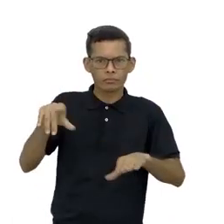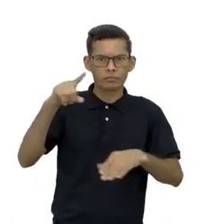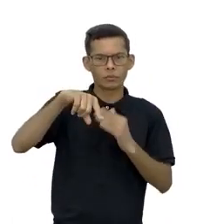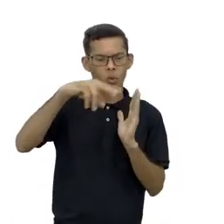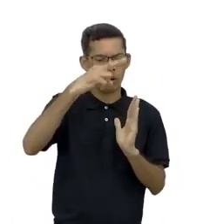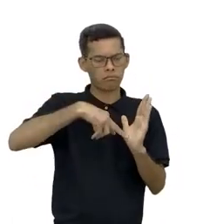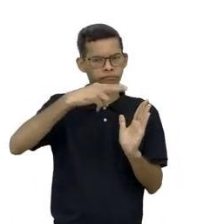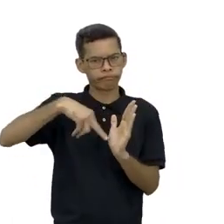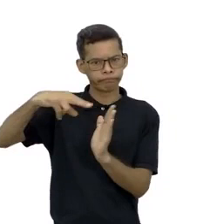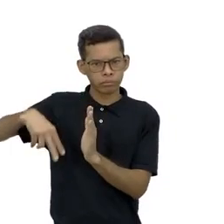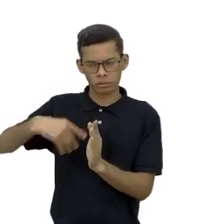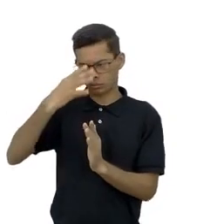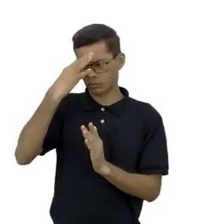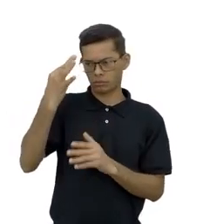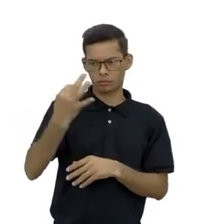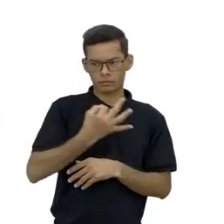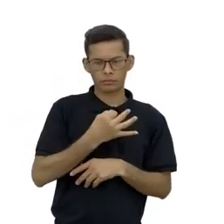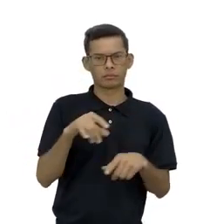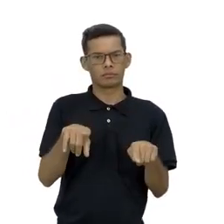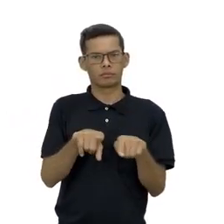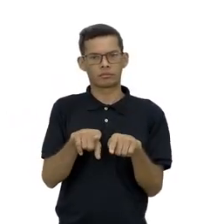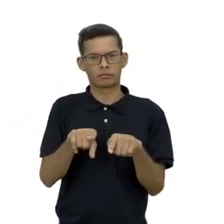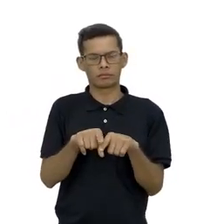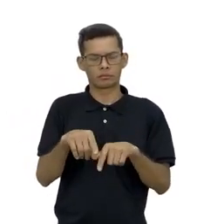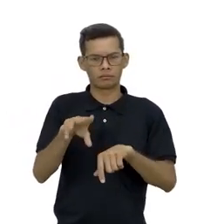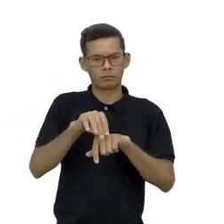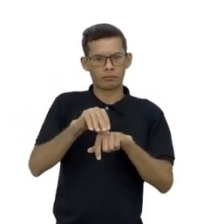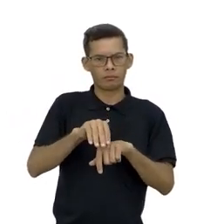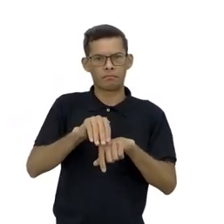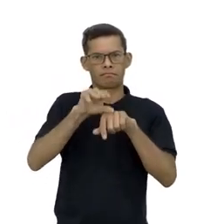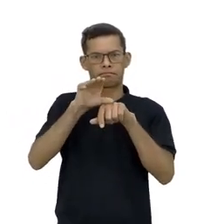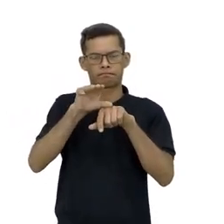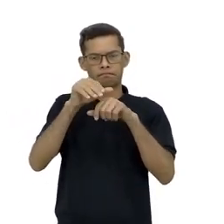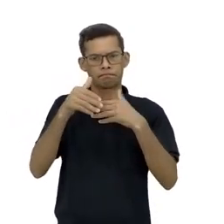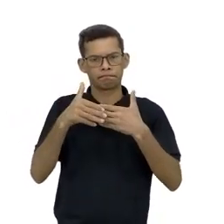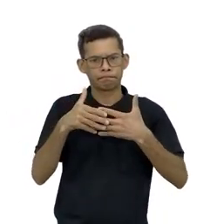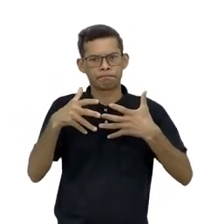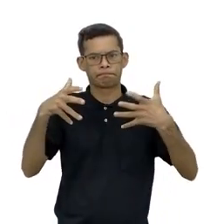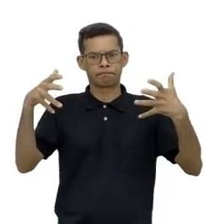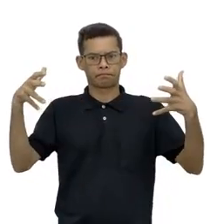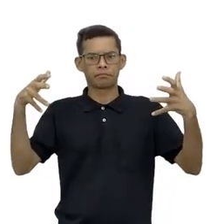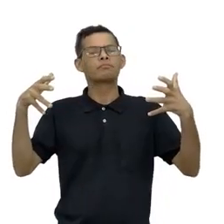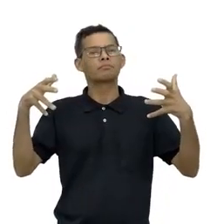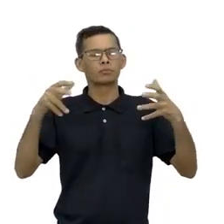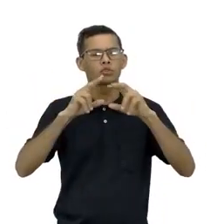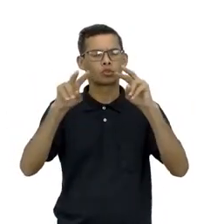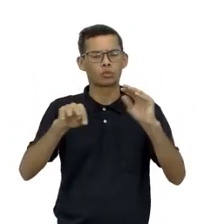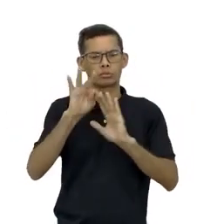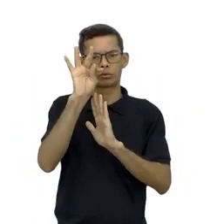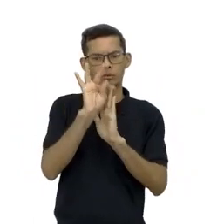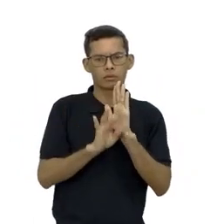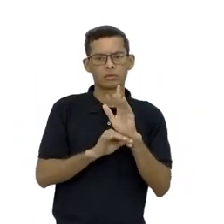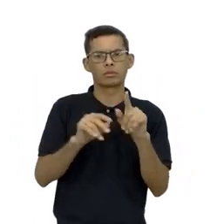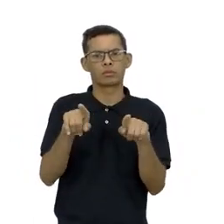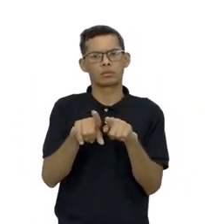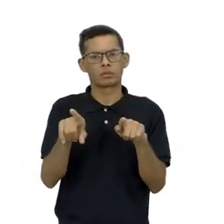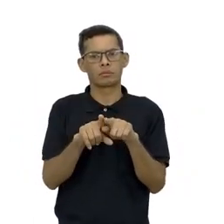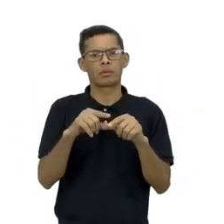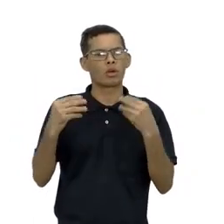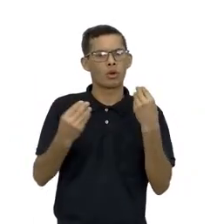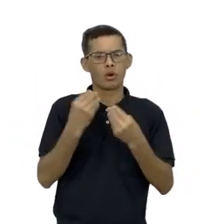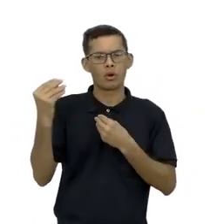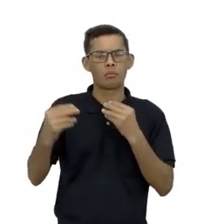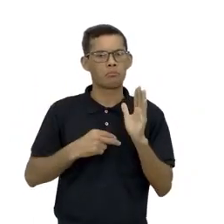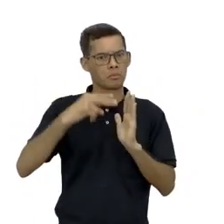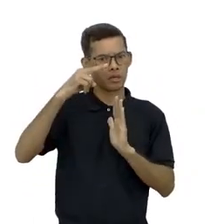leiam, compreendam e ampliem seus conhecimentos a respeito dos textos instrucionais. Ler e compreender